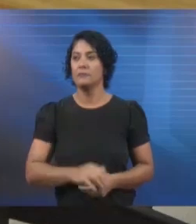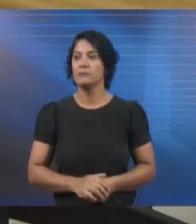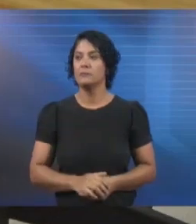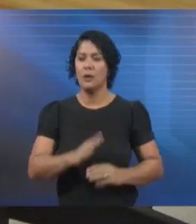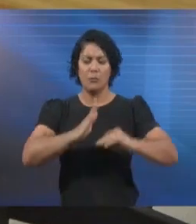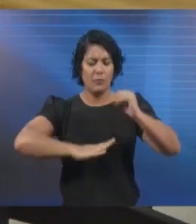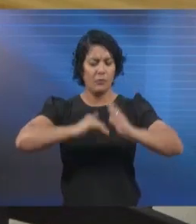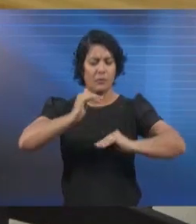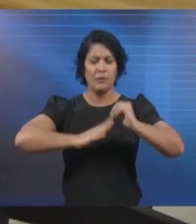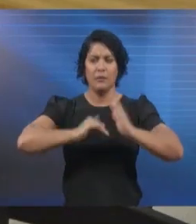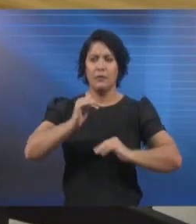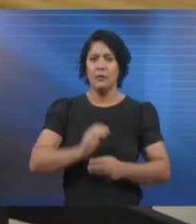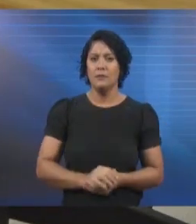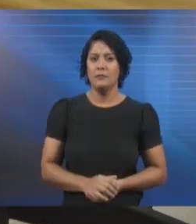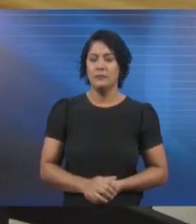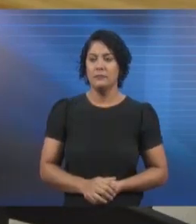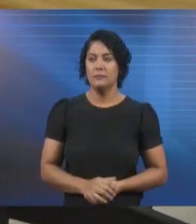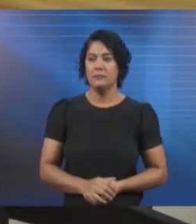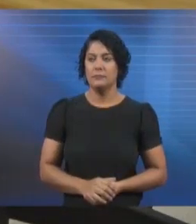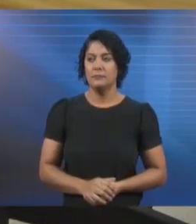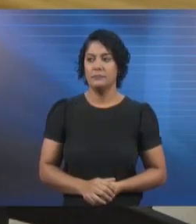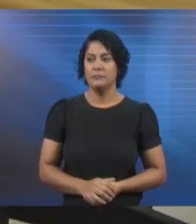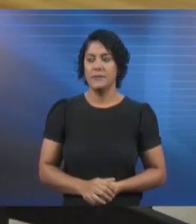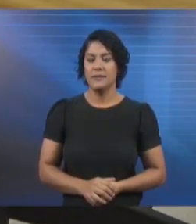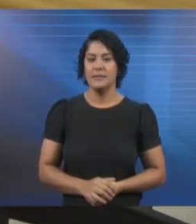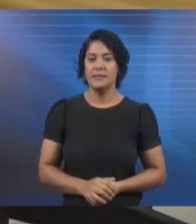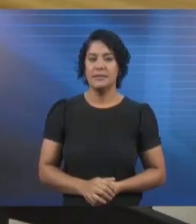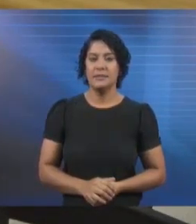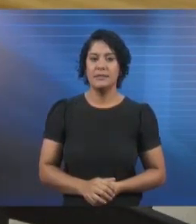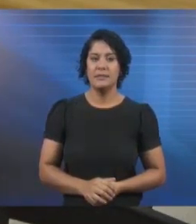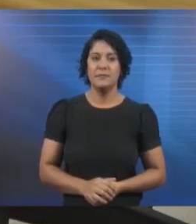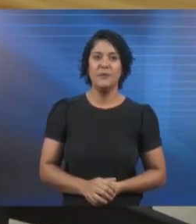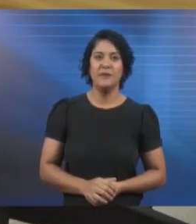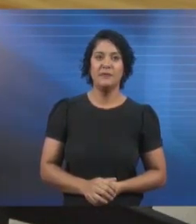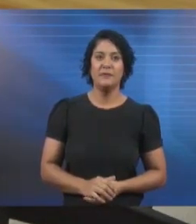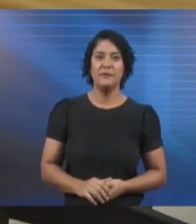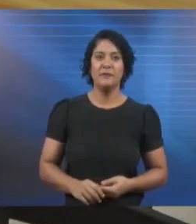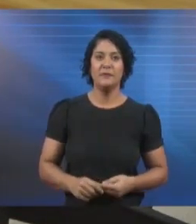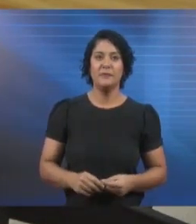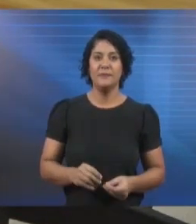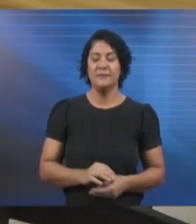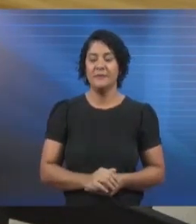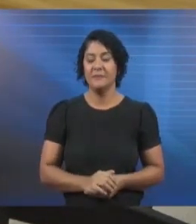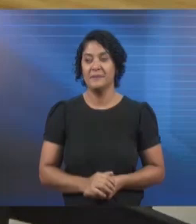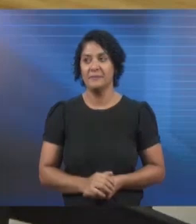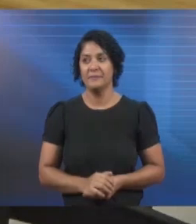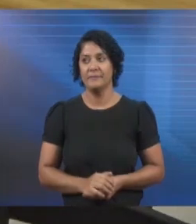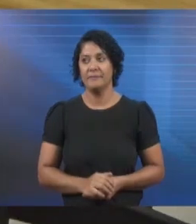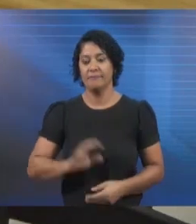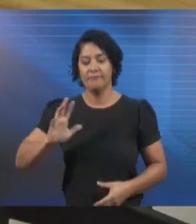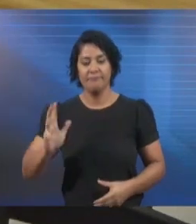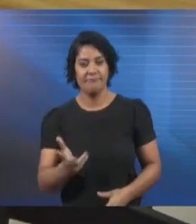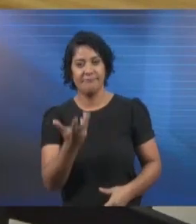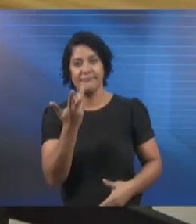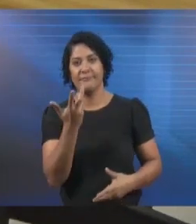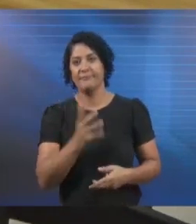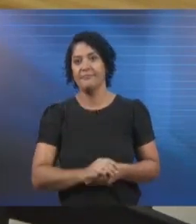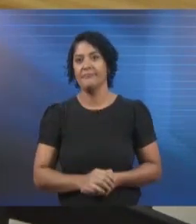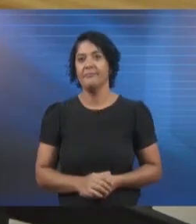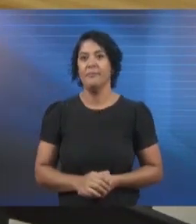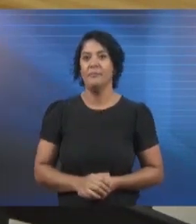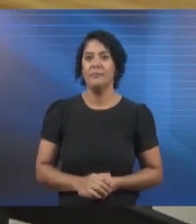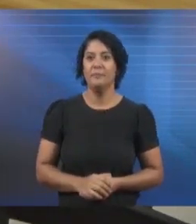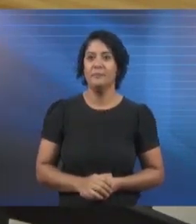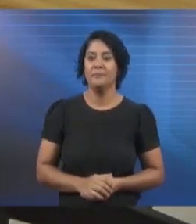profissional habilitado com sua equipe com suas limitações porque agora vai acontecer foi autorizado o